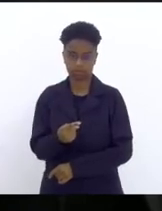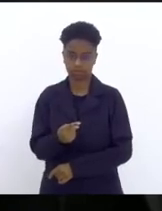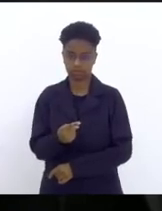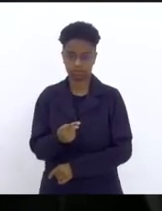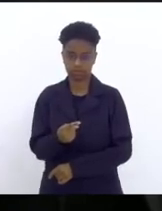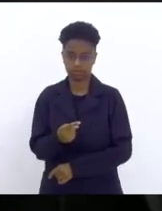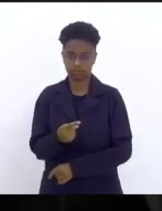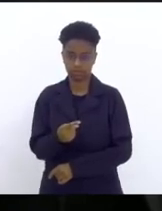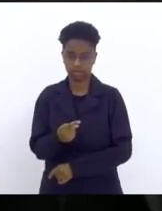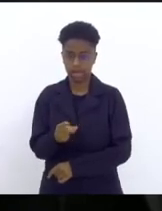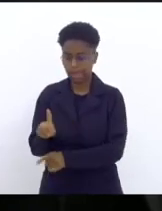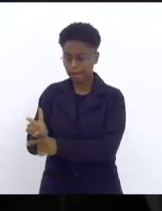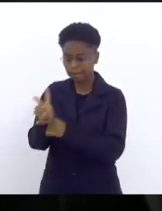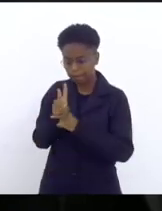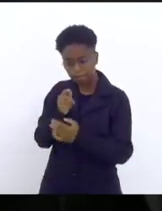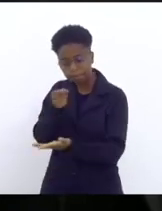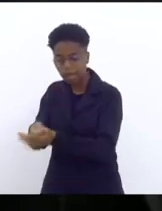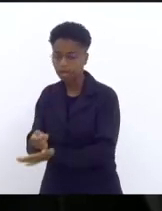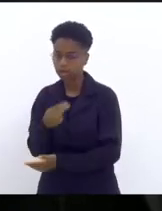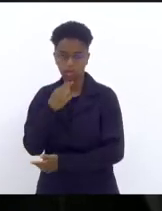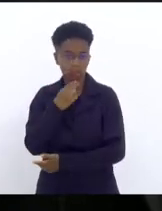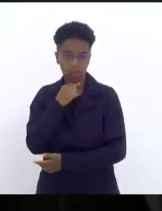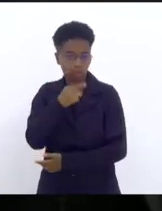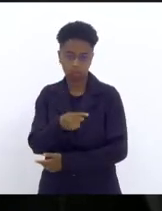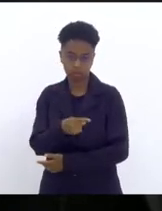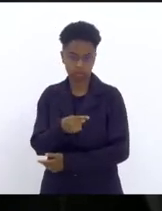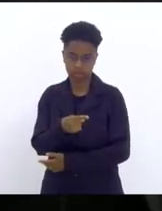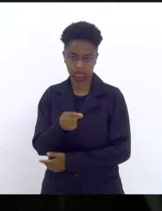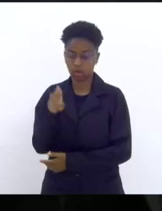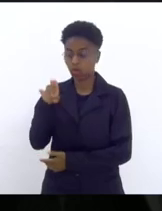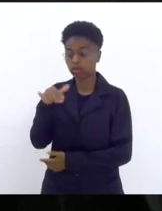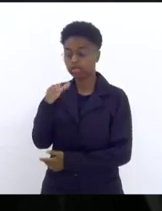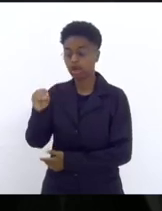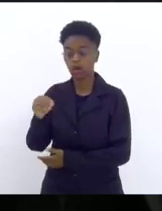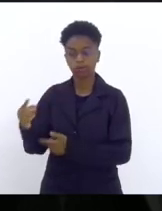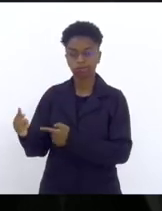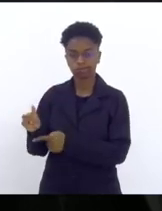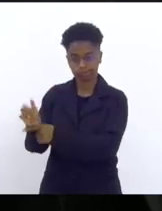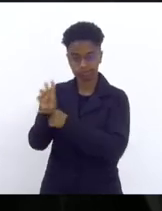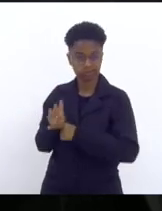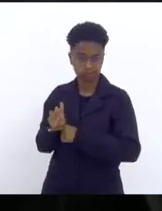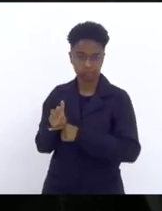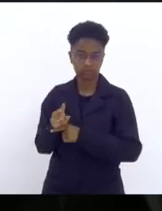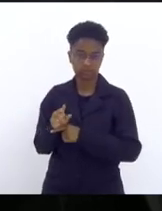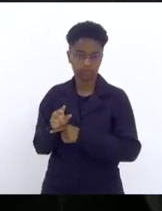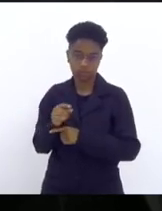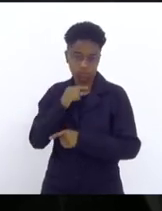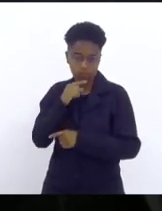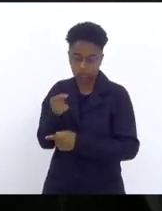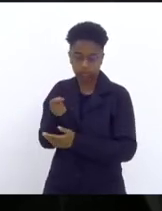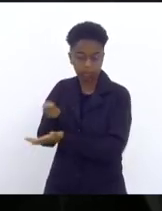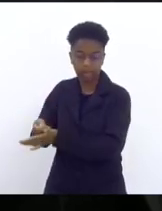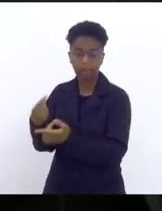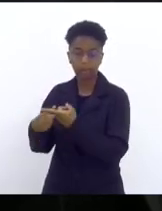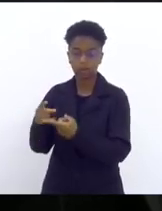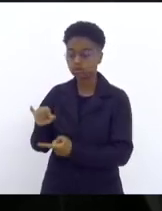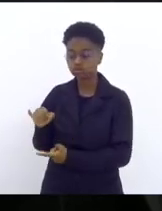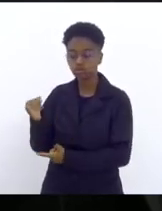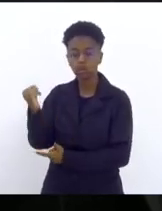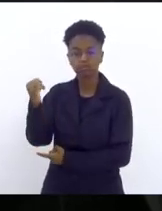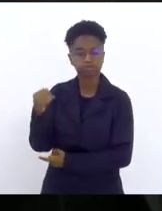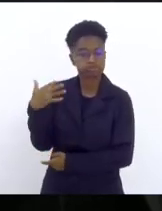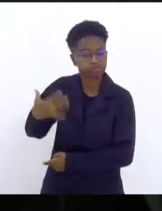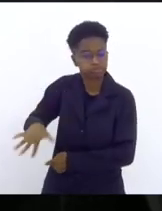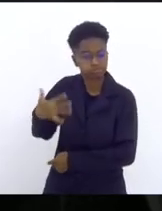seus empréstimos com a união com a cobrança desse juro